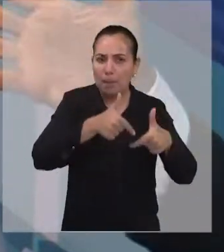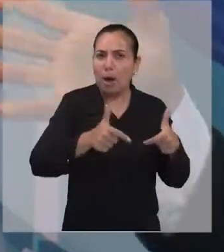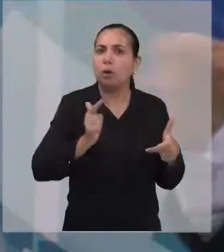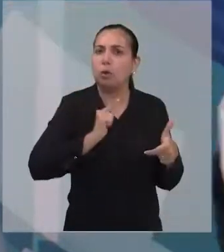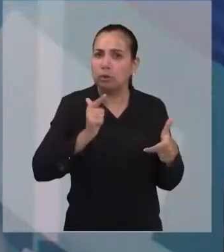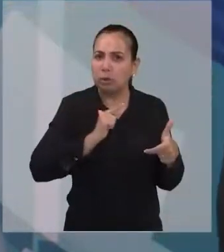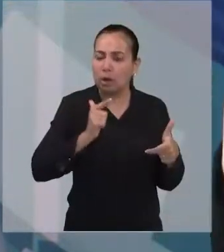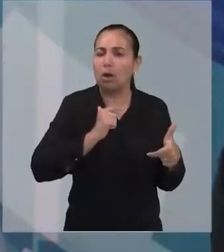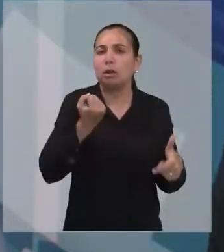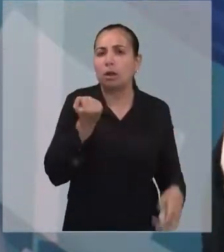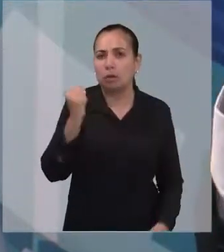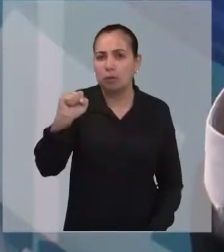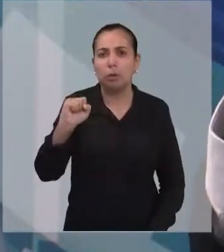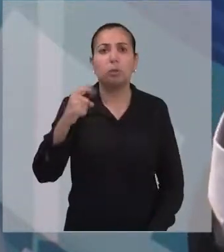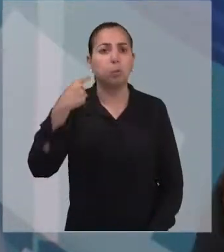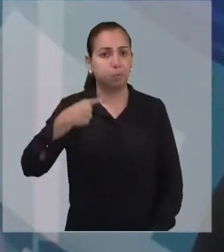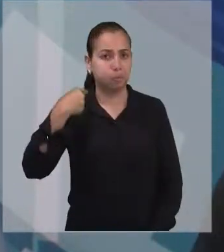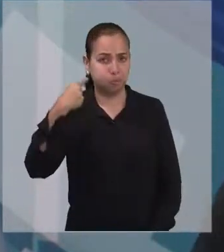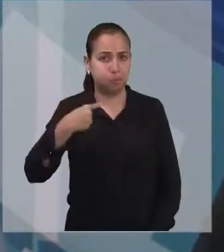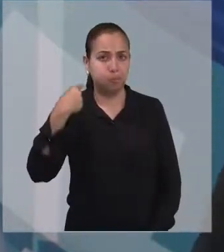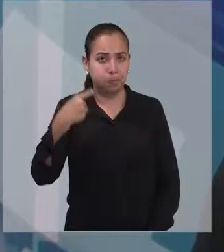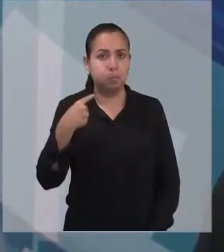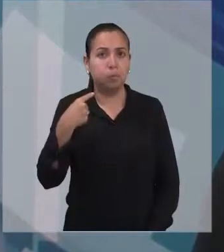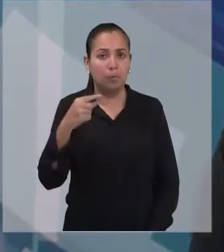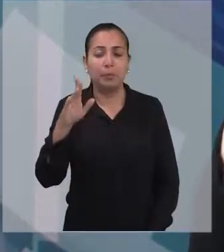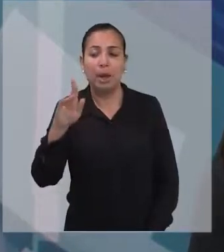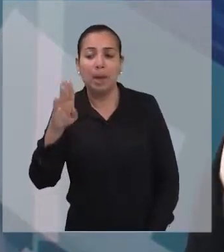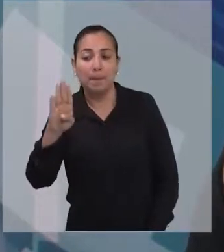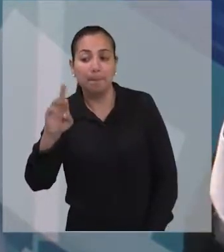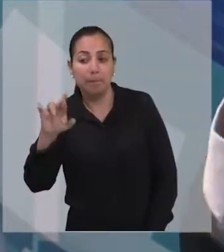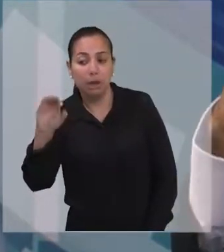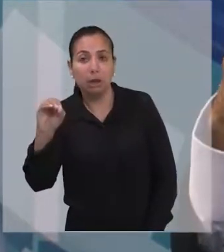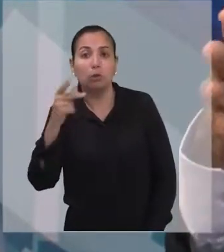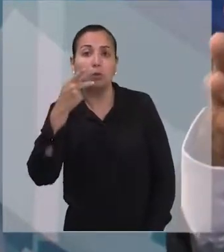do direito, inclusive Aires Brito, certa vez, defendeu